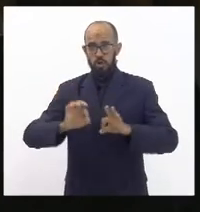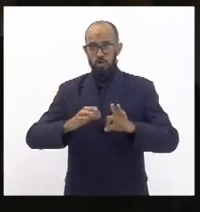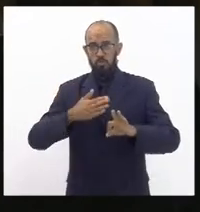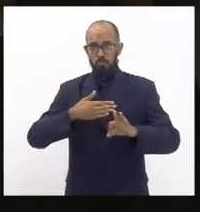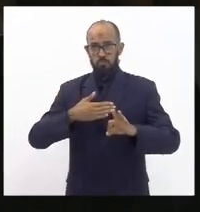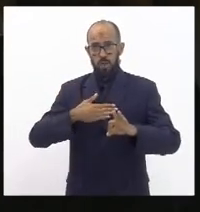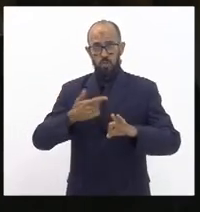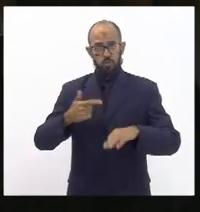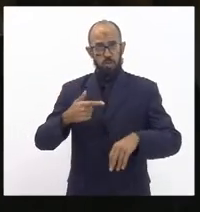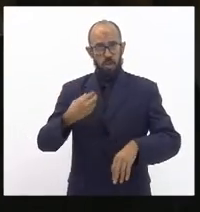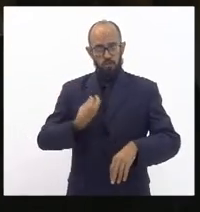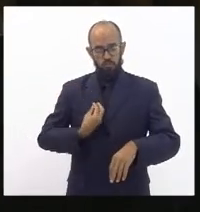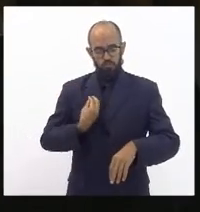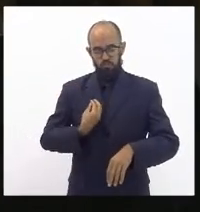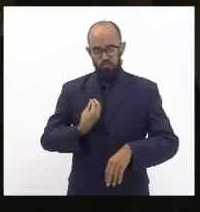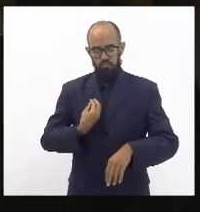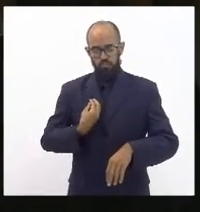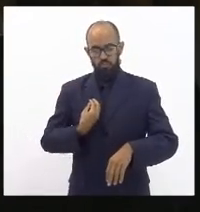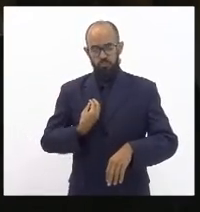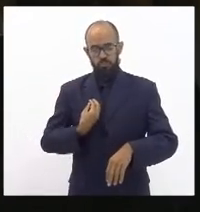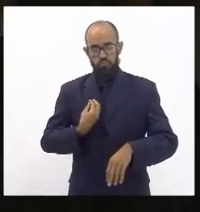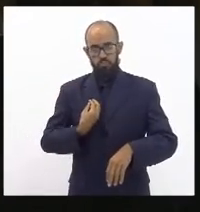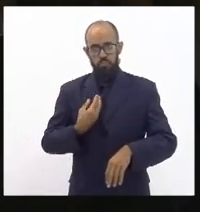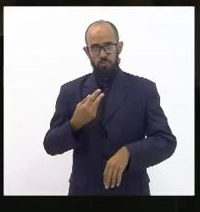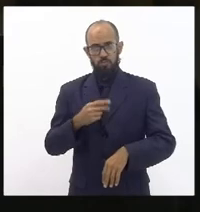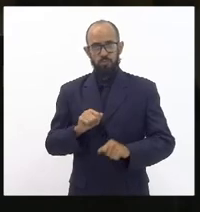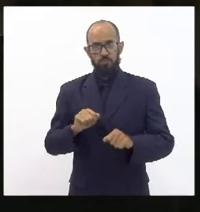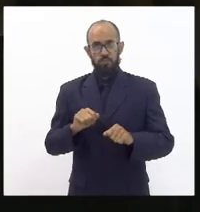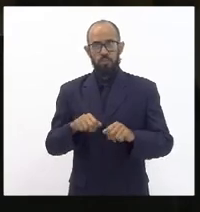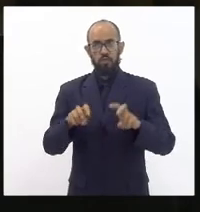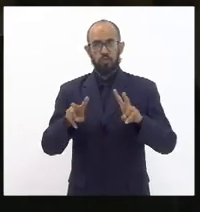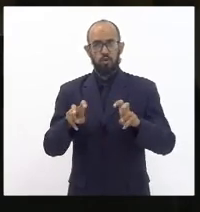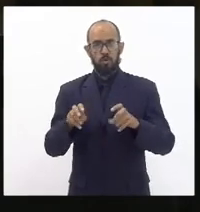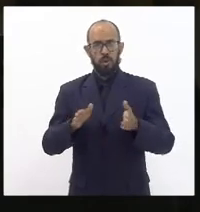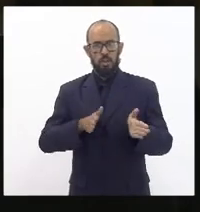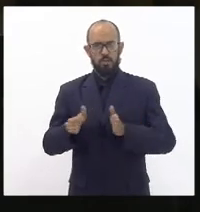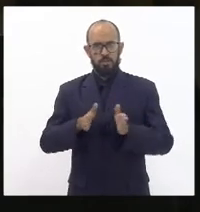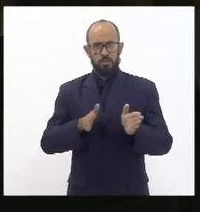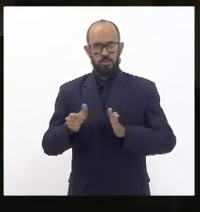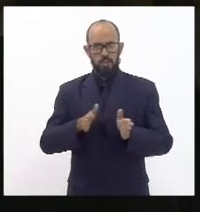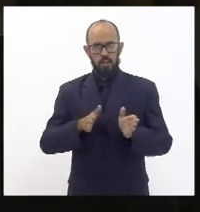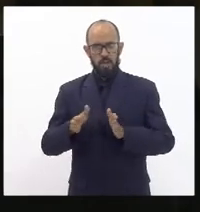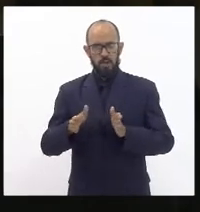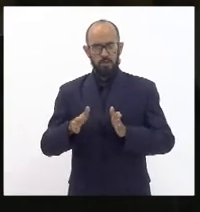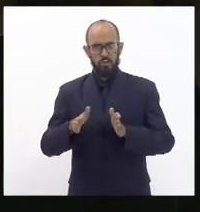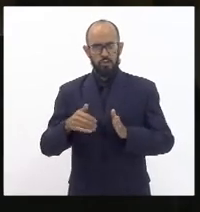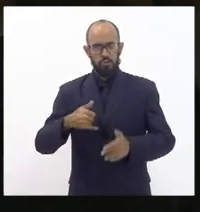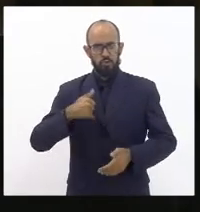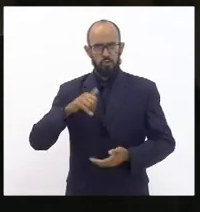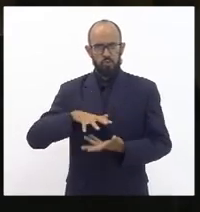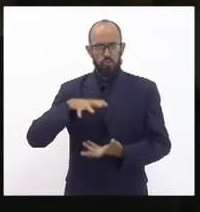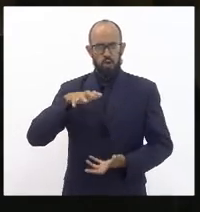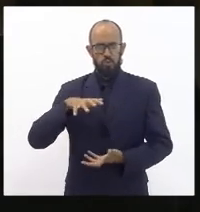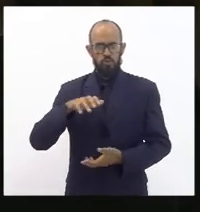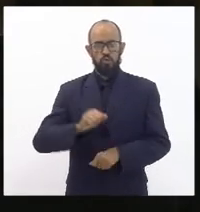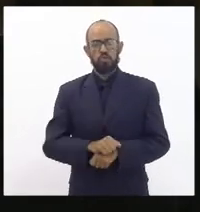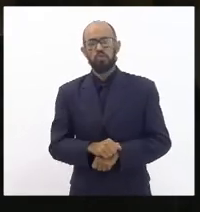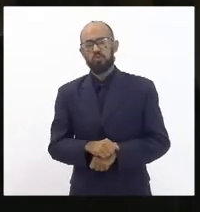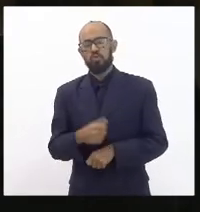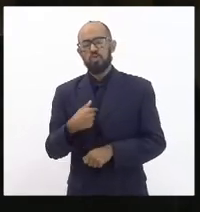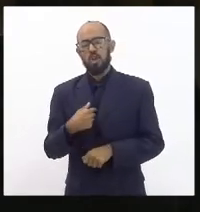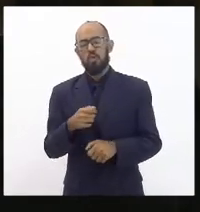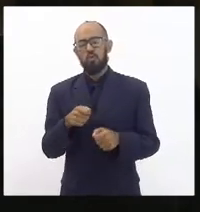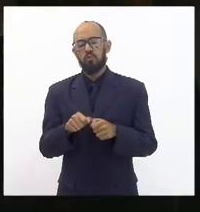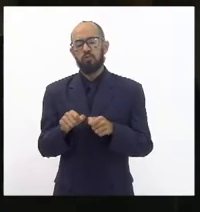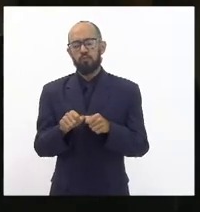autoria também não estava sendo colocado em prática em relação à acessibilidade da nossa terceira idade e eu fiz ali sim